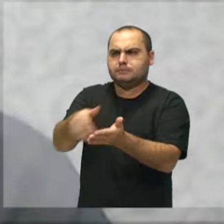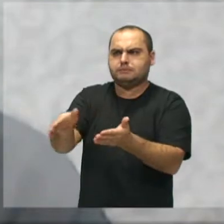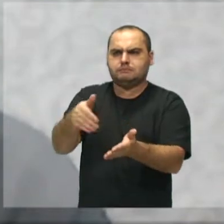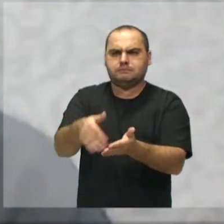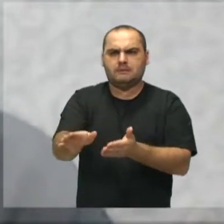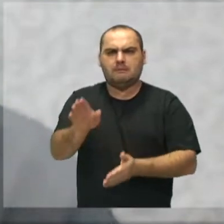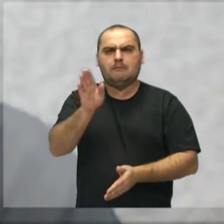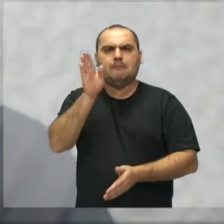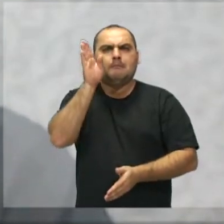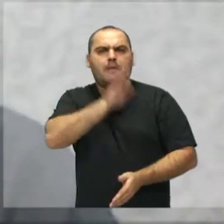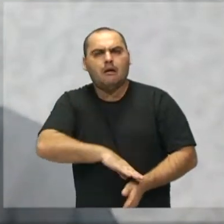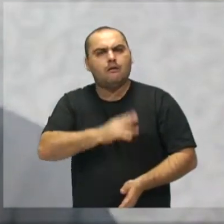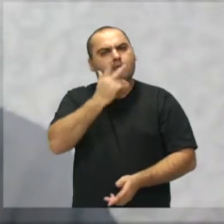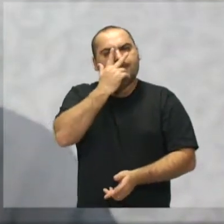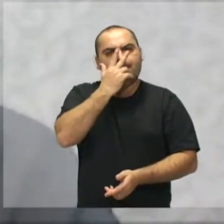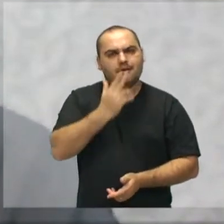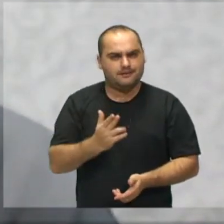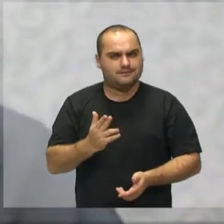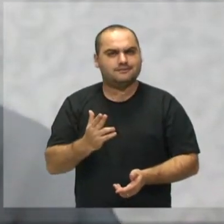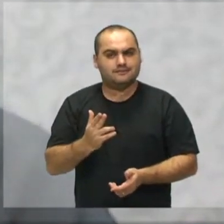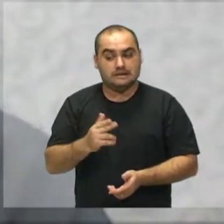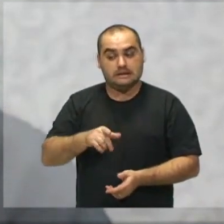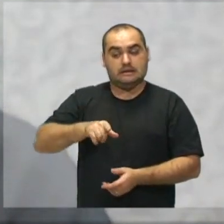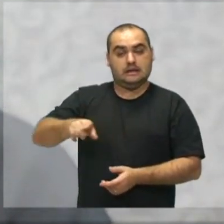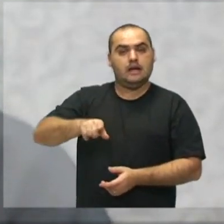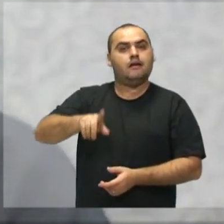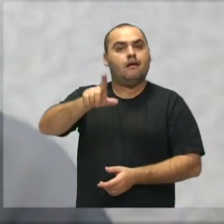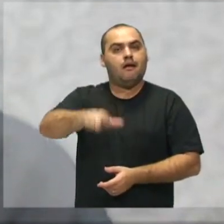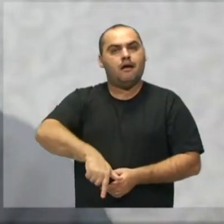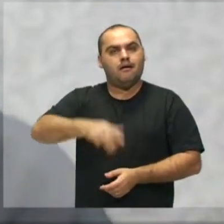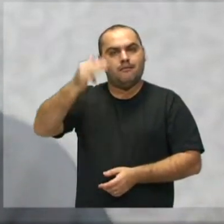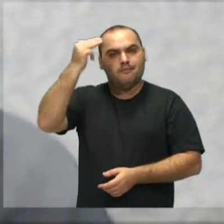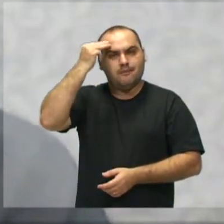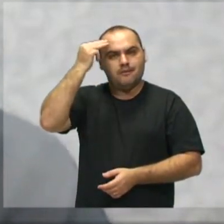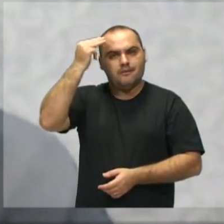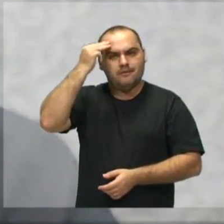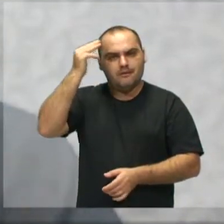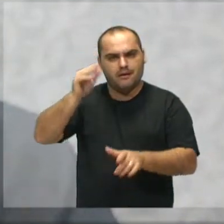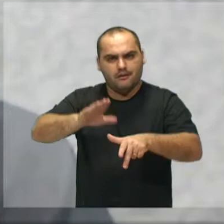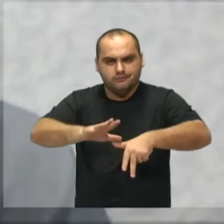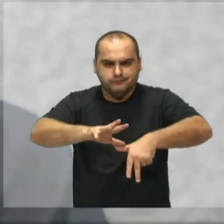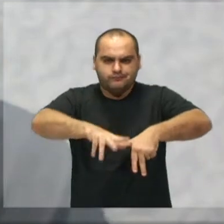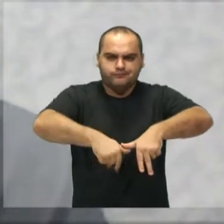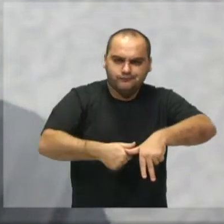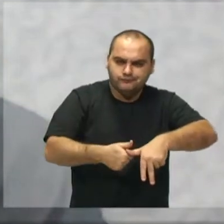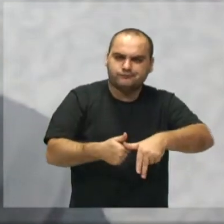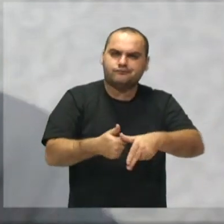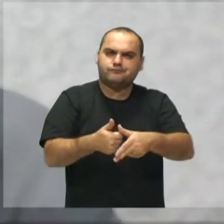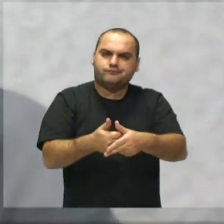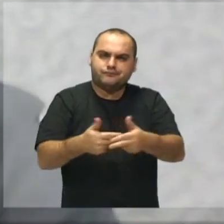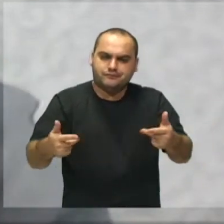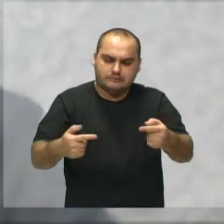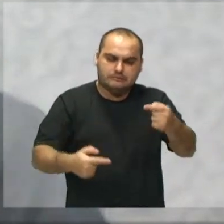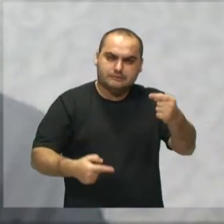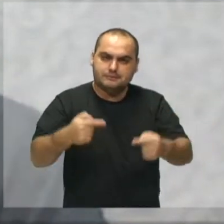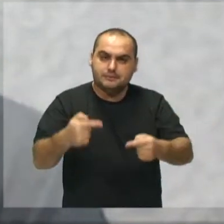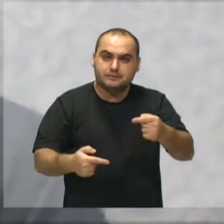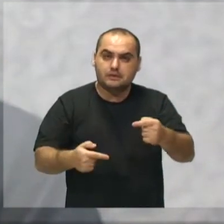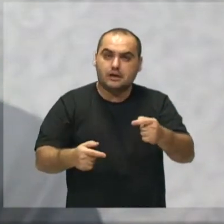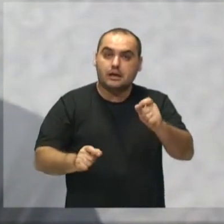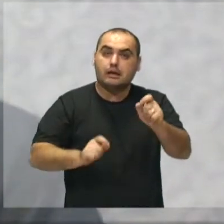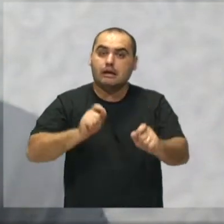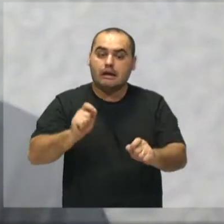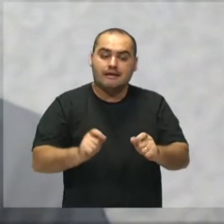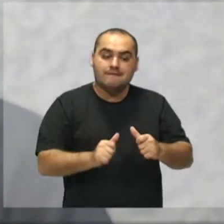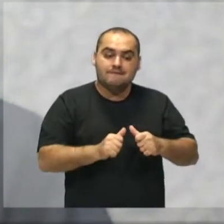faziam mal. E ali era uma questão moral, sobre corrupção. O embate era de quem não fica,